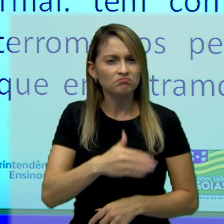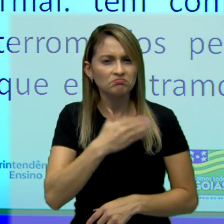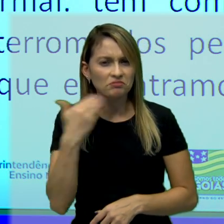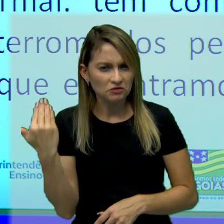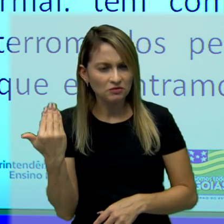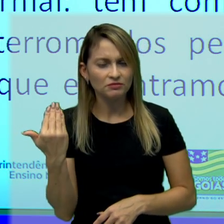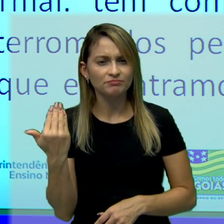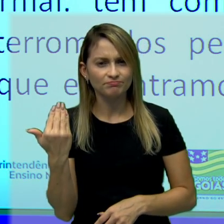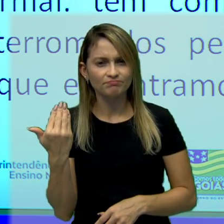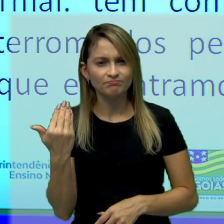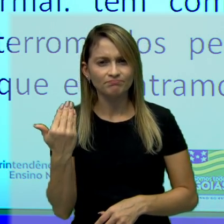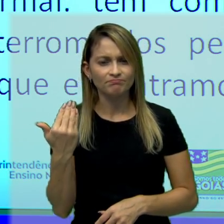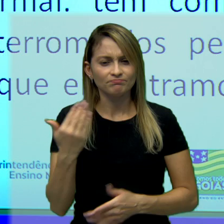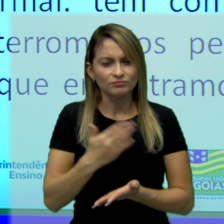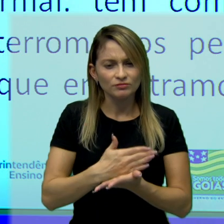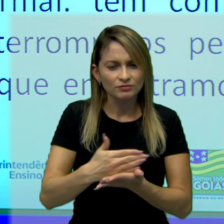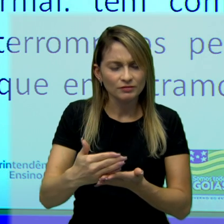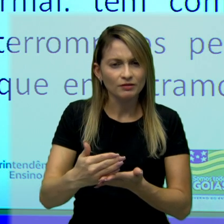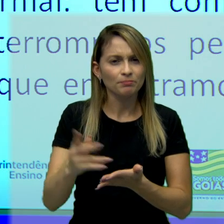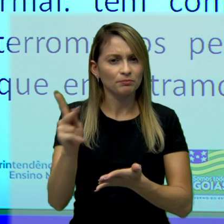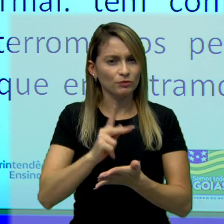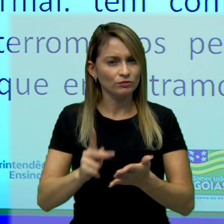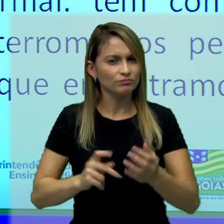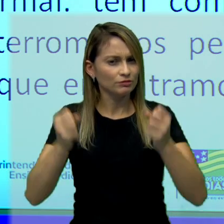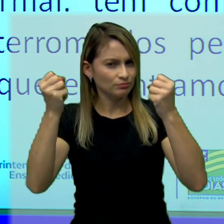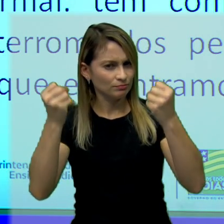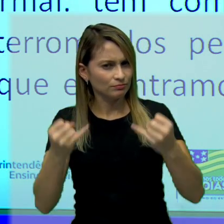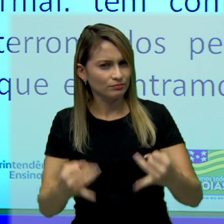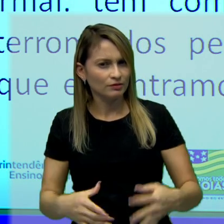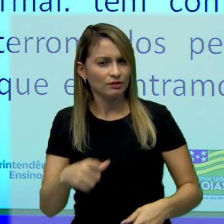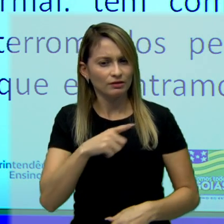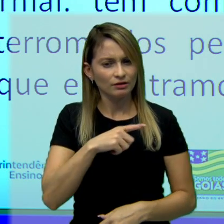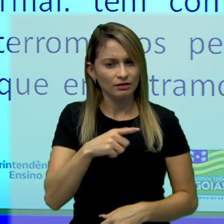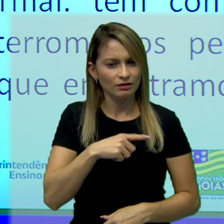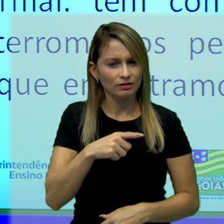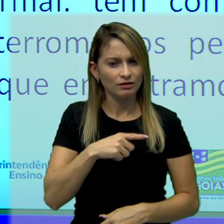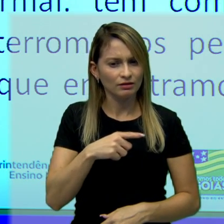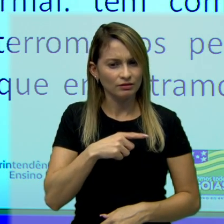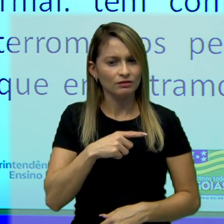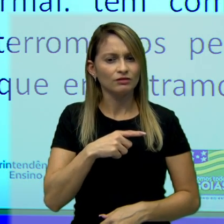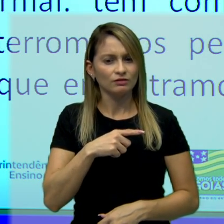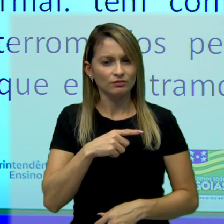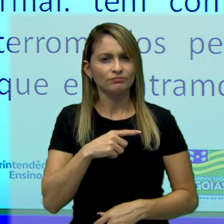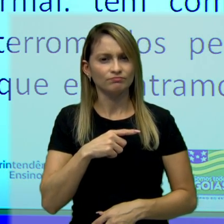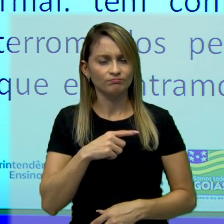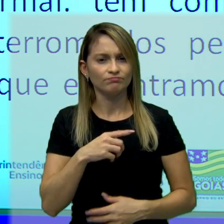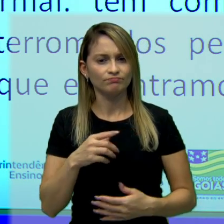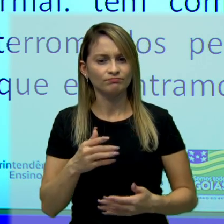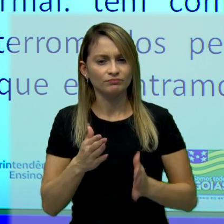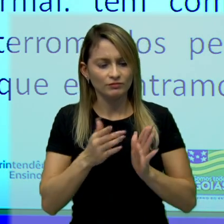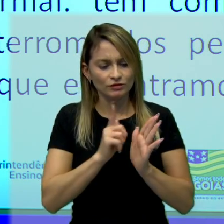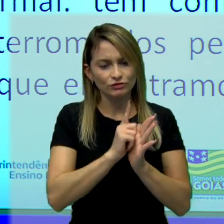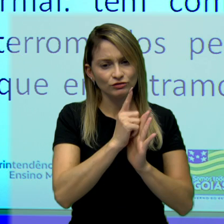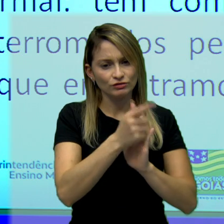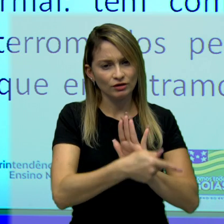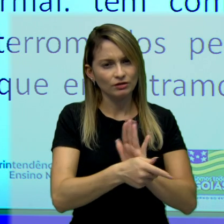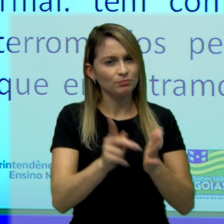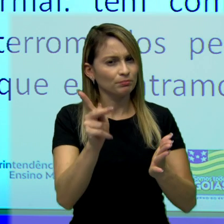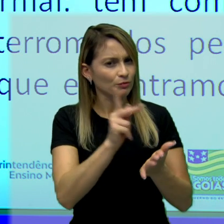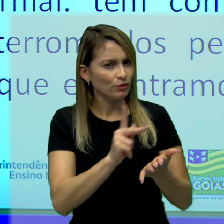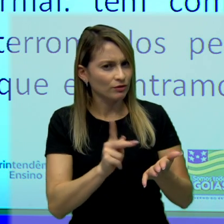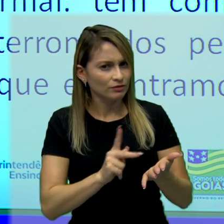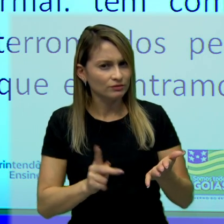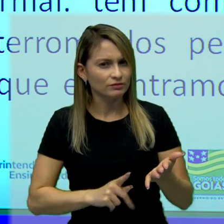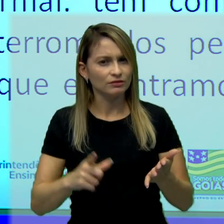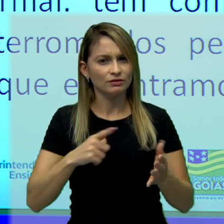amado morreu. Como está lá no iniciozinho do poema, né? Então, a elegia é um gênero poético caracterizado